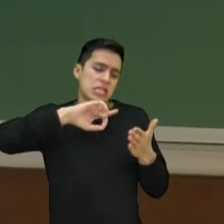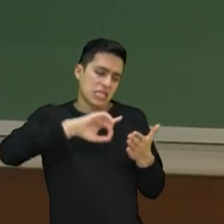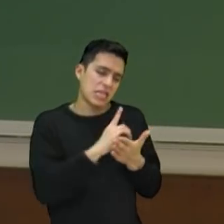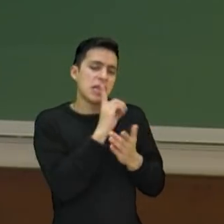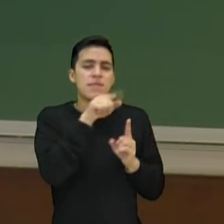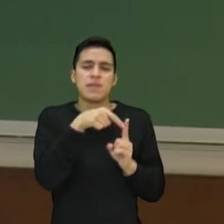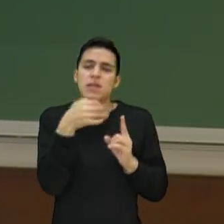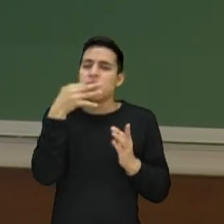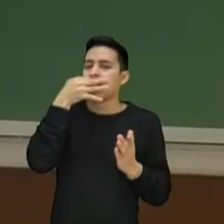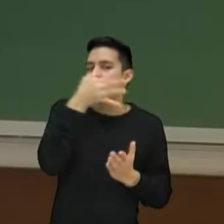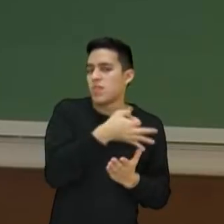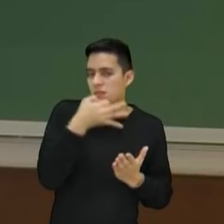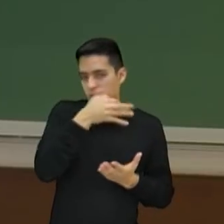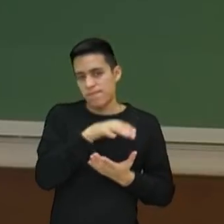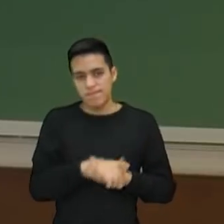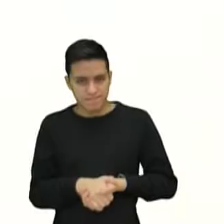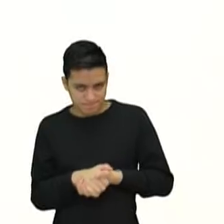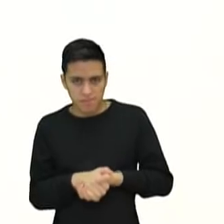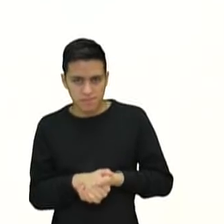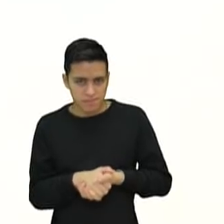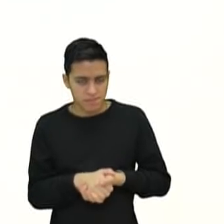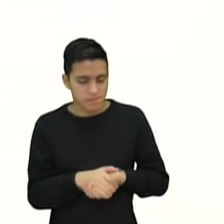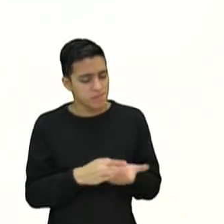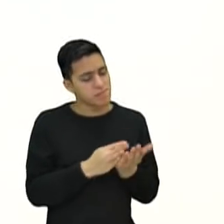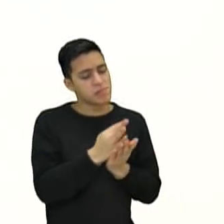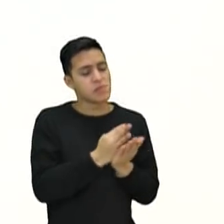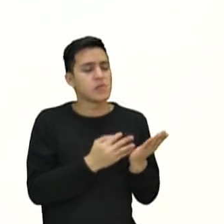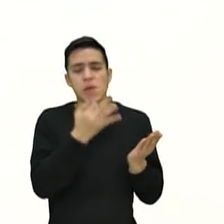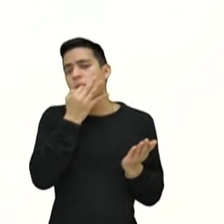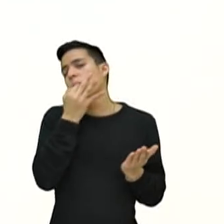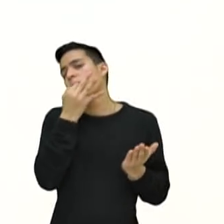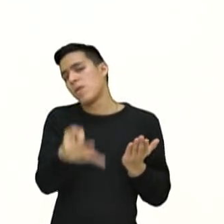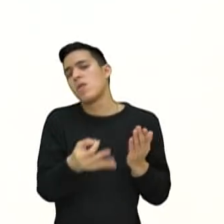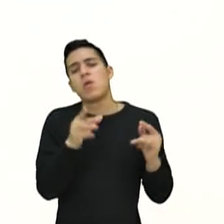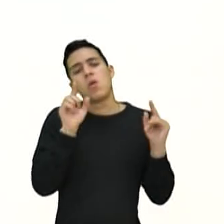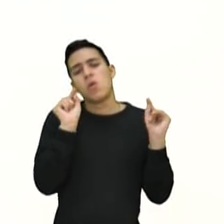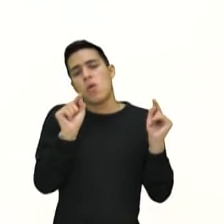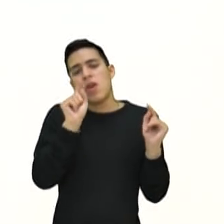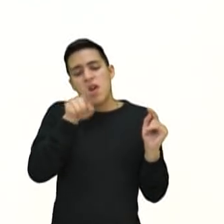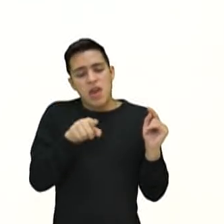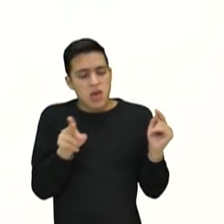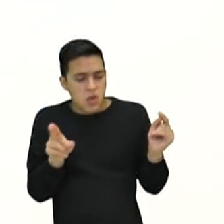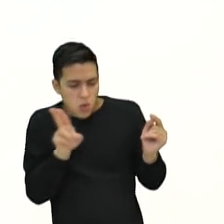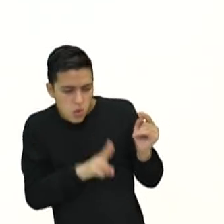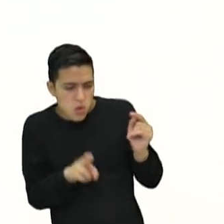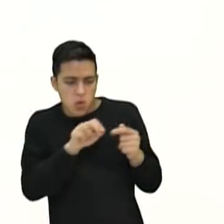a argumentativo. Os textos de opinião, basicamente, fazem uso de